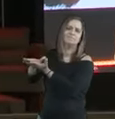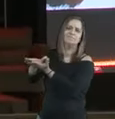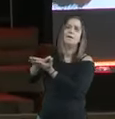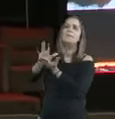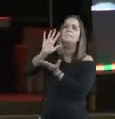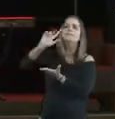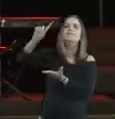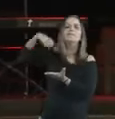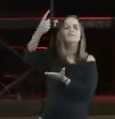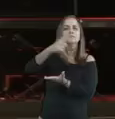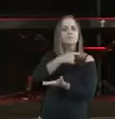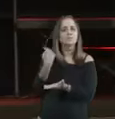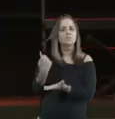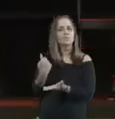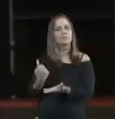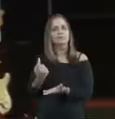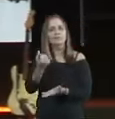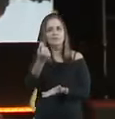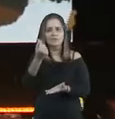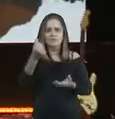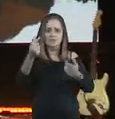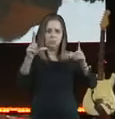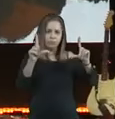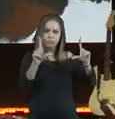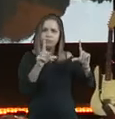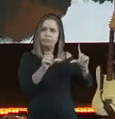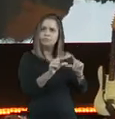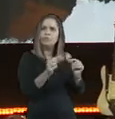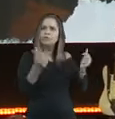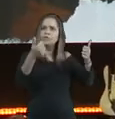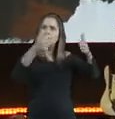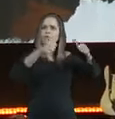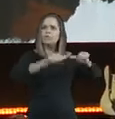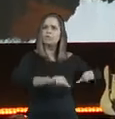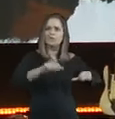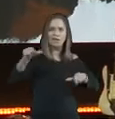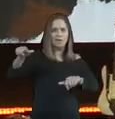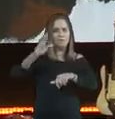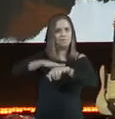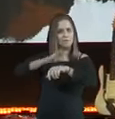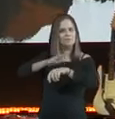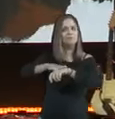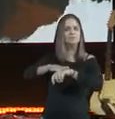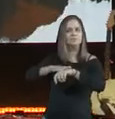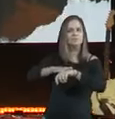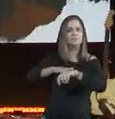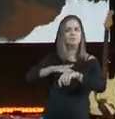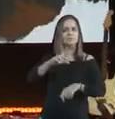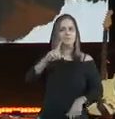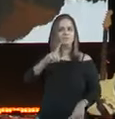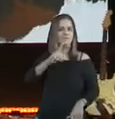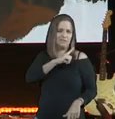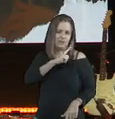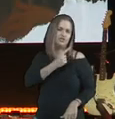Tudo que o Moody gerou de dinheiro, ele botava na obra. Ele morreu, não tinha nada na conta dele, duro, nunca faltou